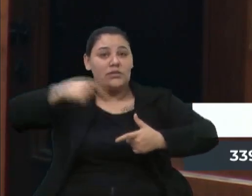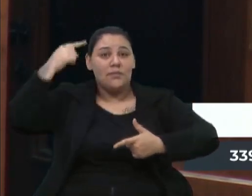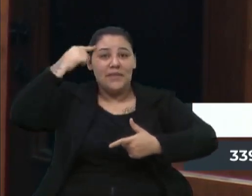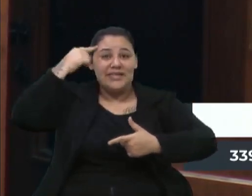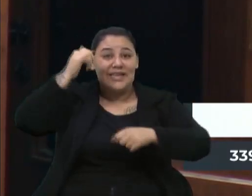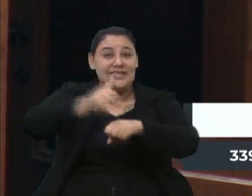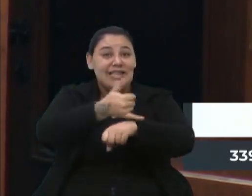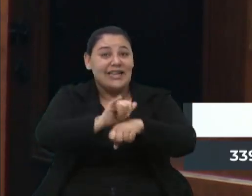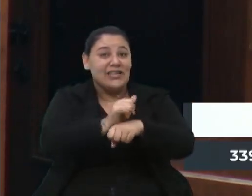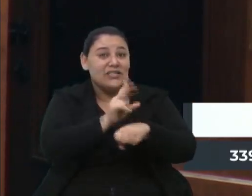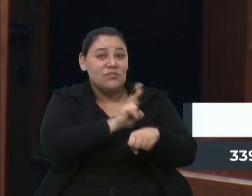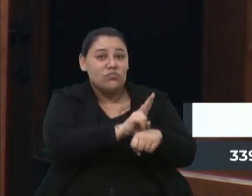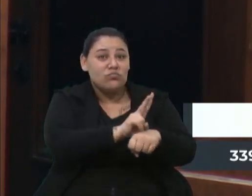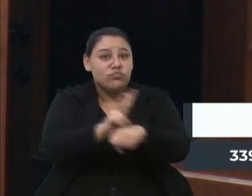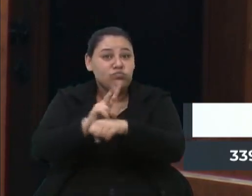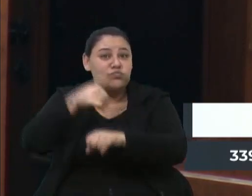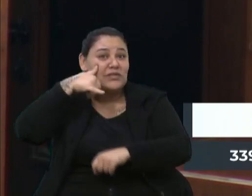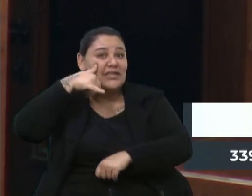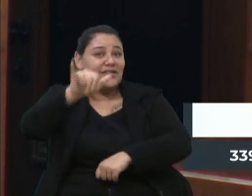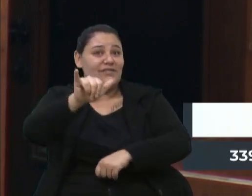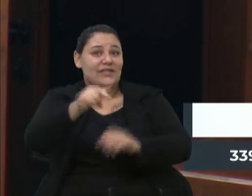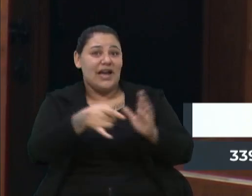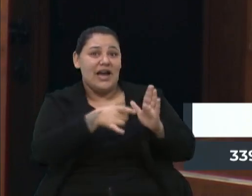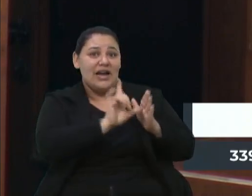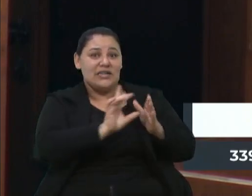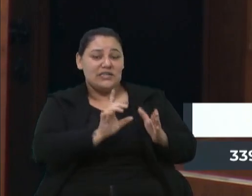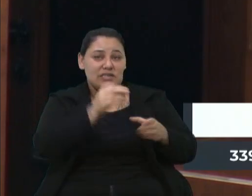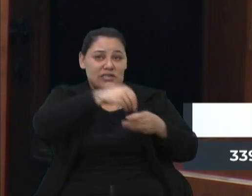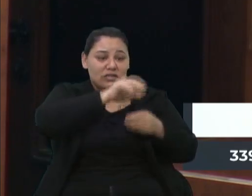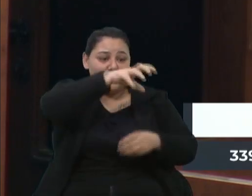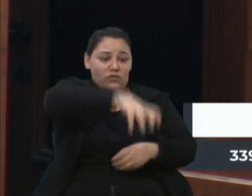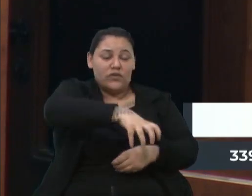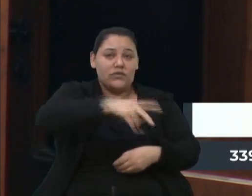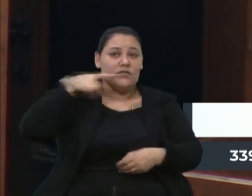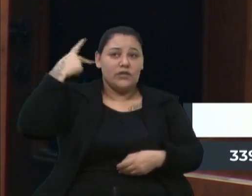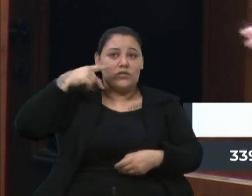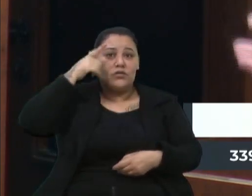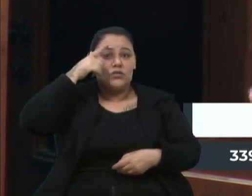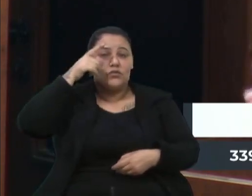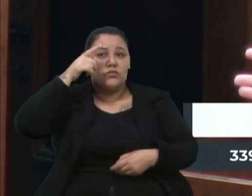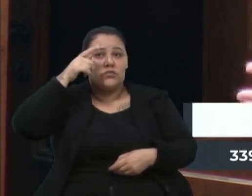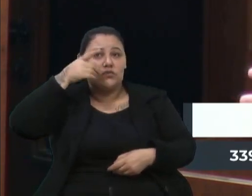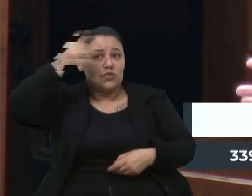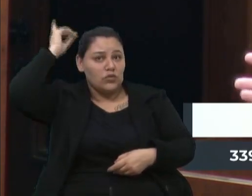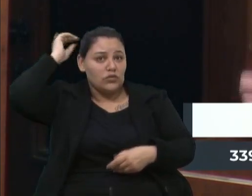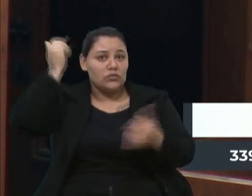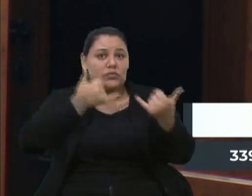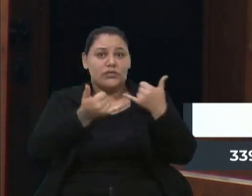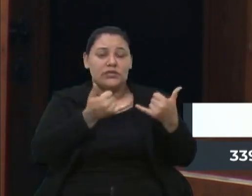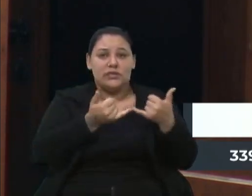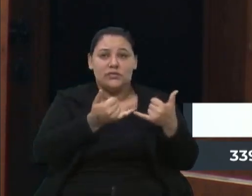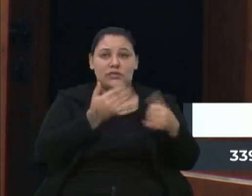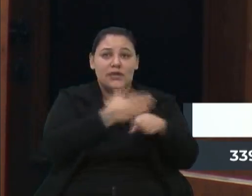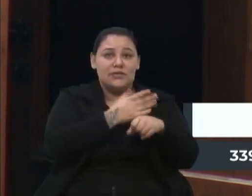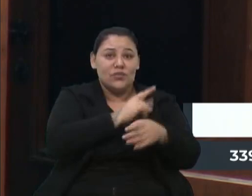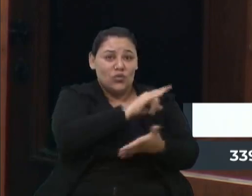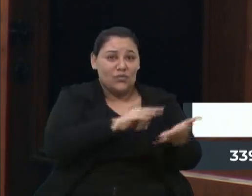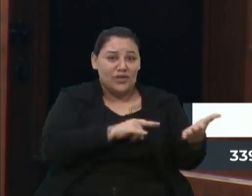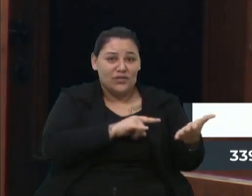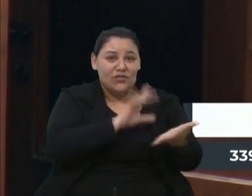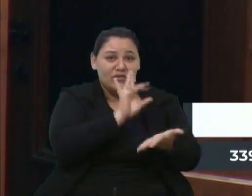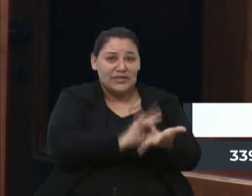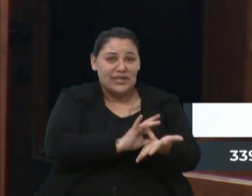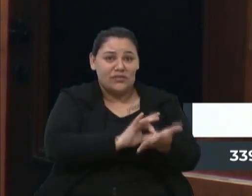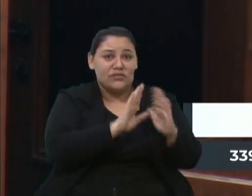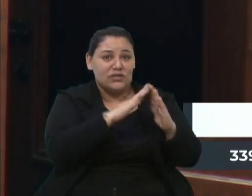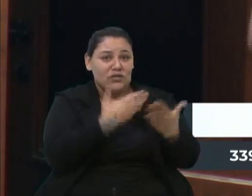ações preventivas intersetoriais líder do governo Vereador Lucas que envolve por exemplo os app 6 das escolas e que requer muito